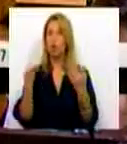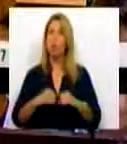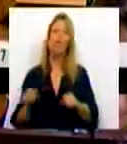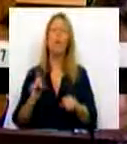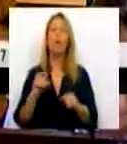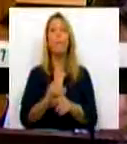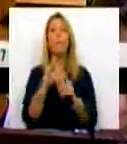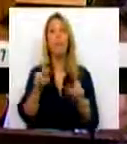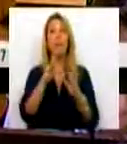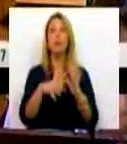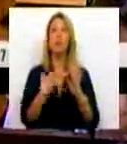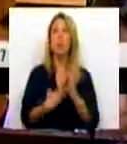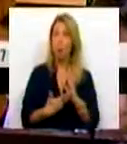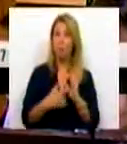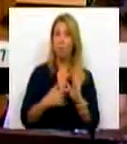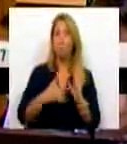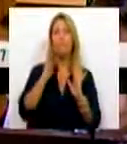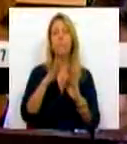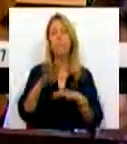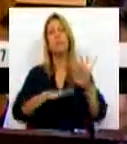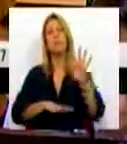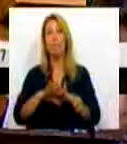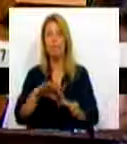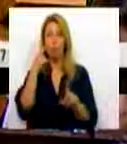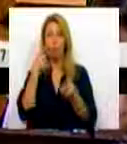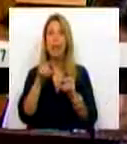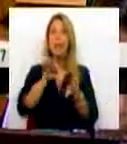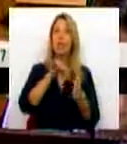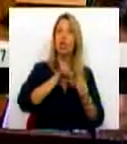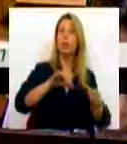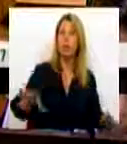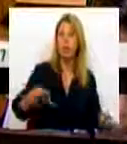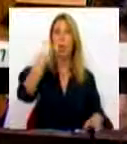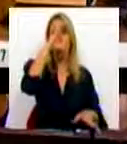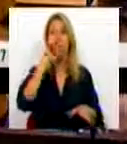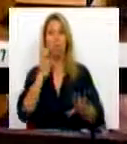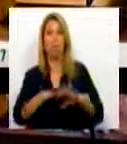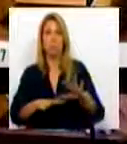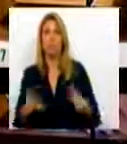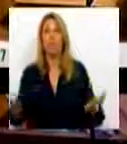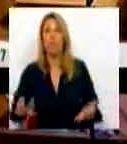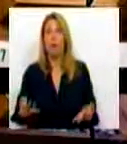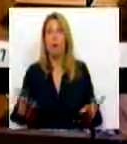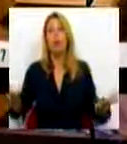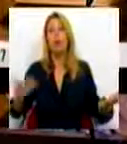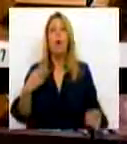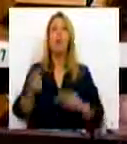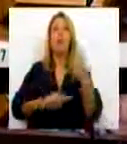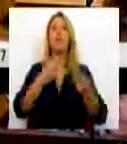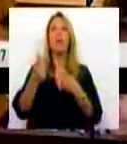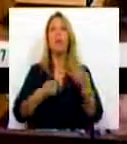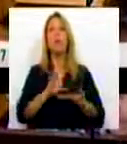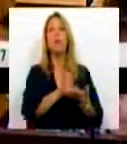tem que ser feito no quadro da descentralização que o Governo está a fazer e com uma avaliação do financiamento para